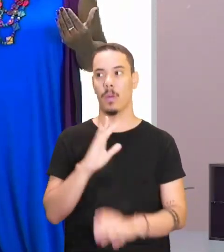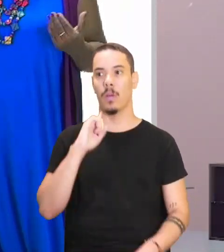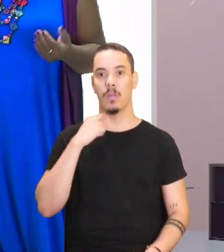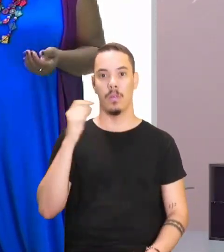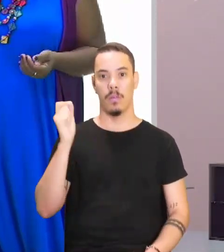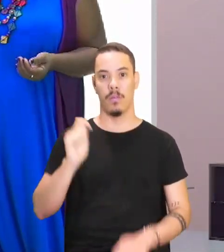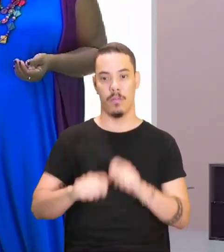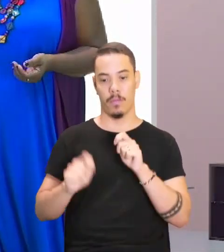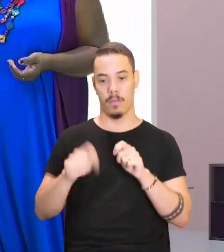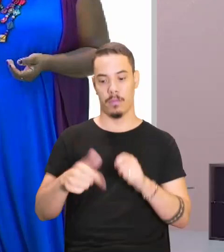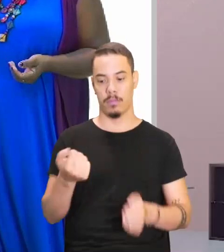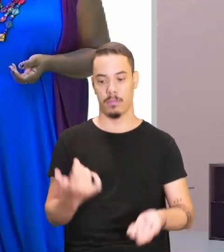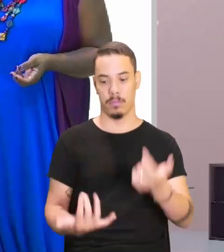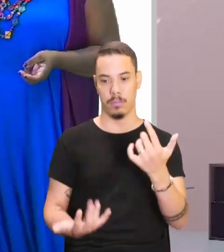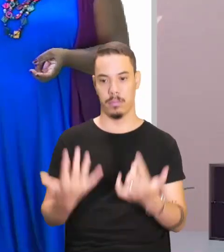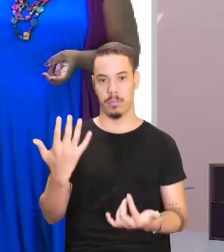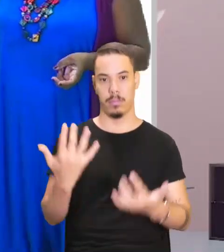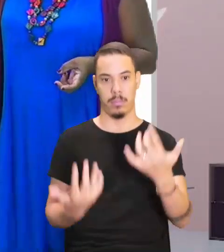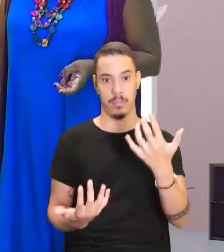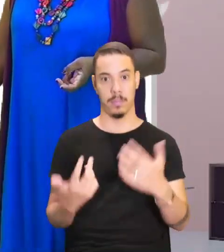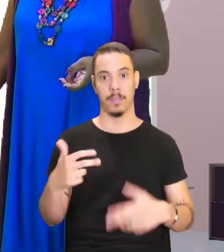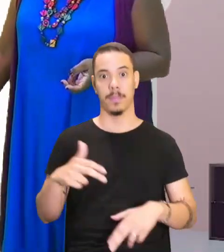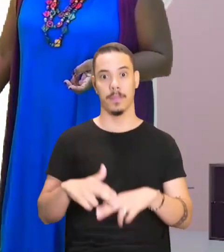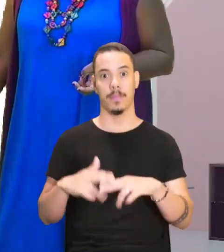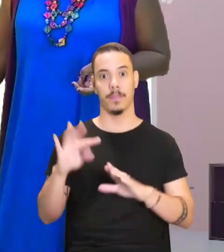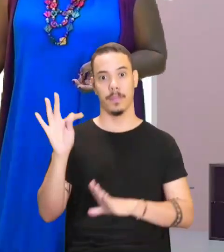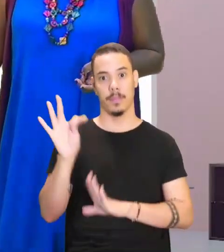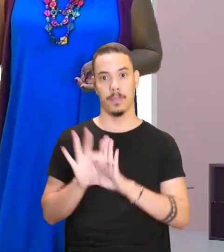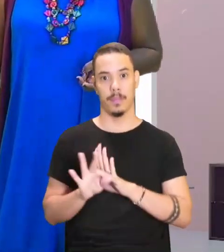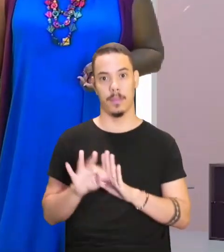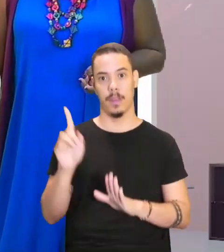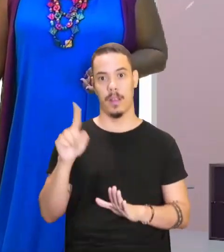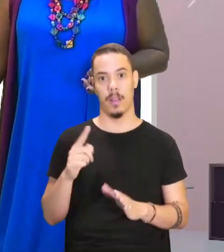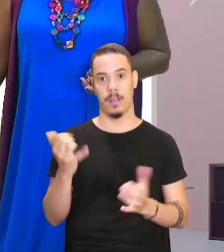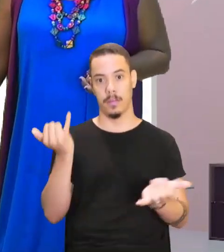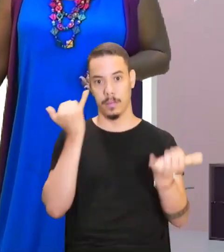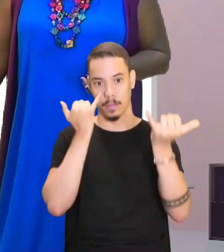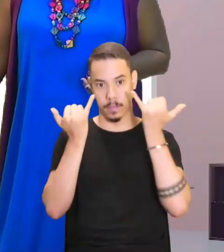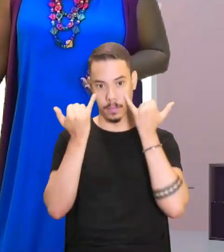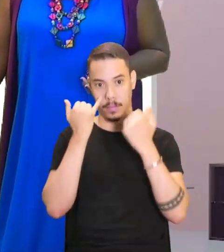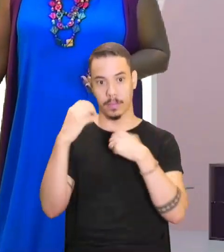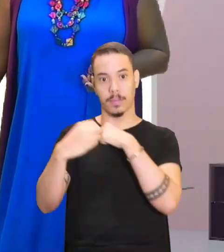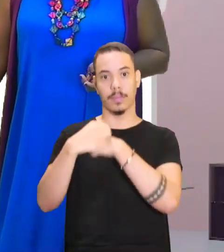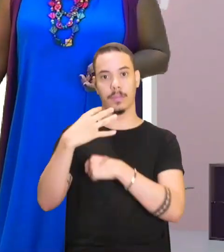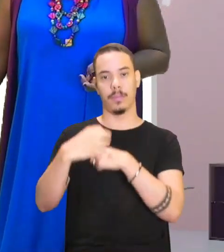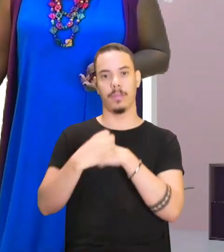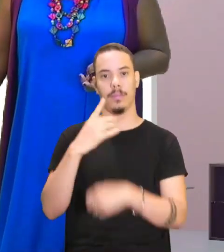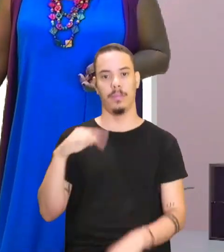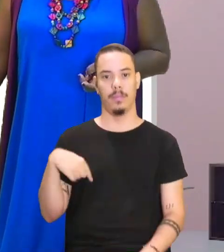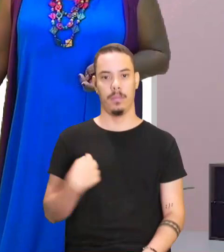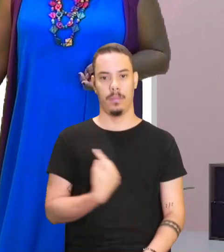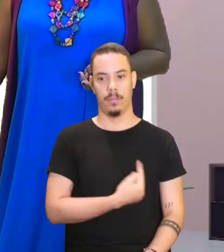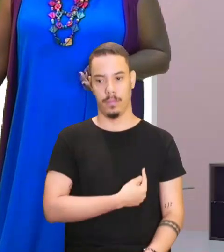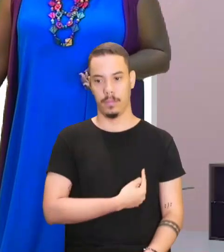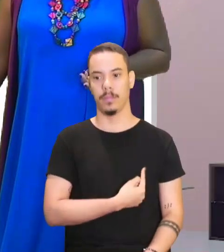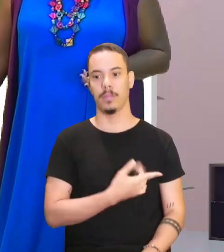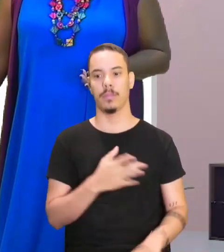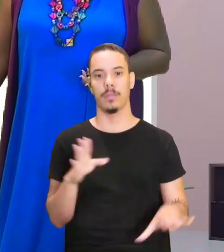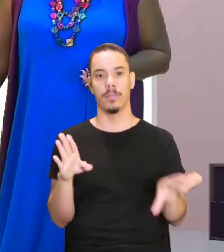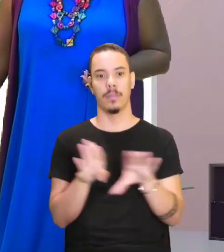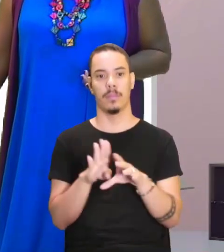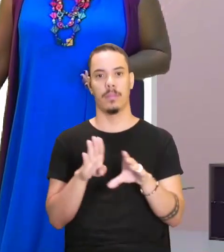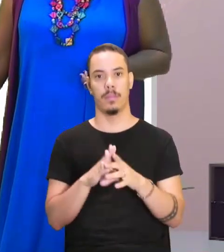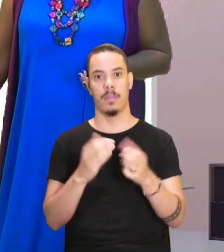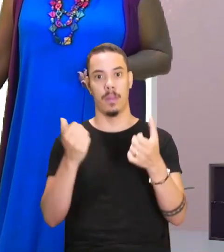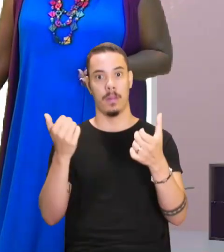queimadas. Certo. E aí, um texto informativo, né? Fizemos aí uma leitura de um texto informativo, trazendo